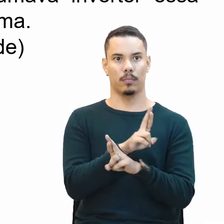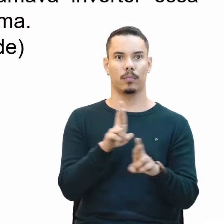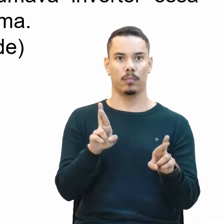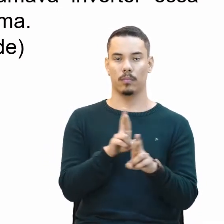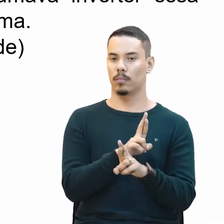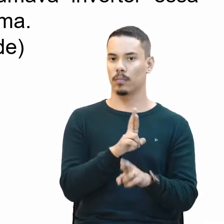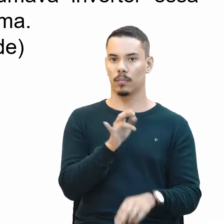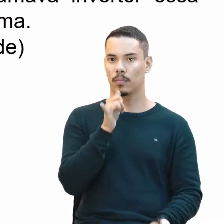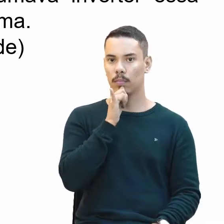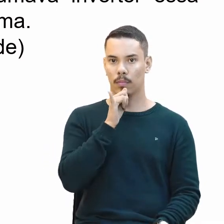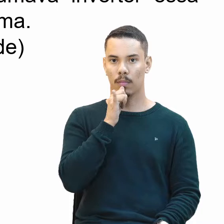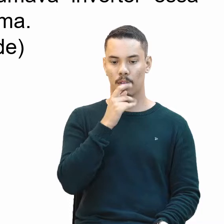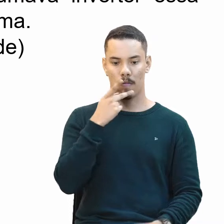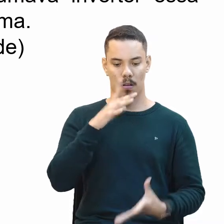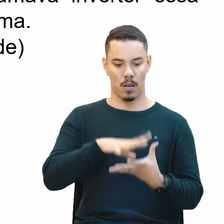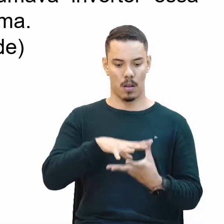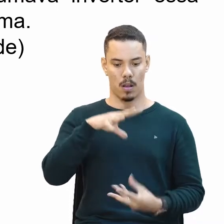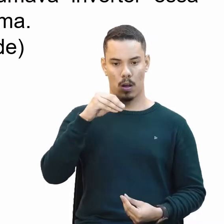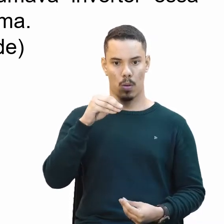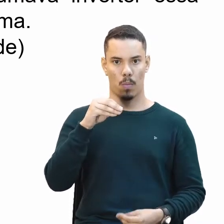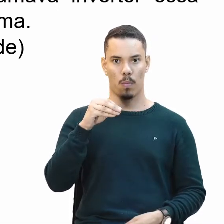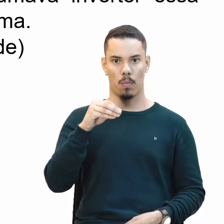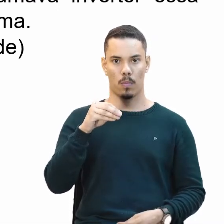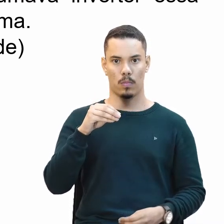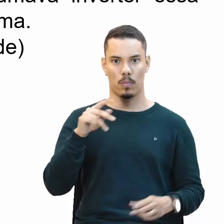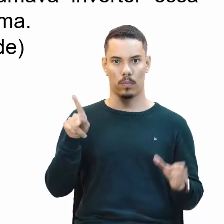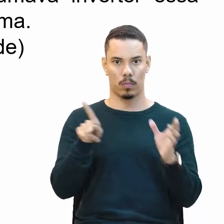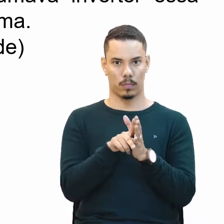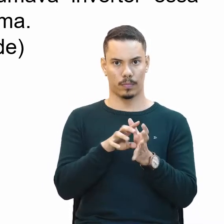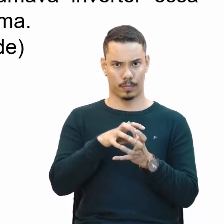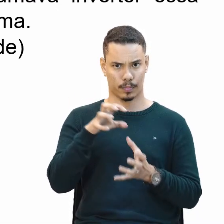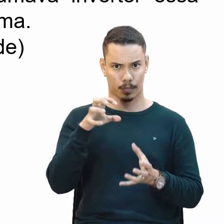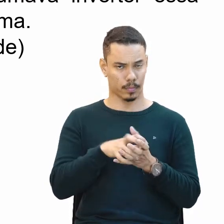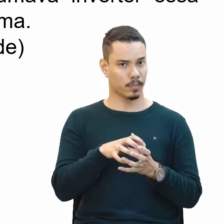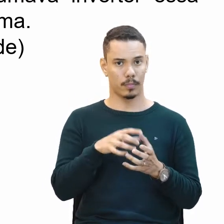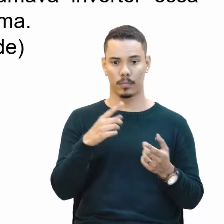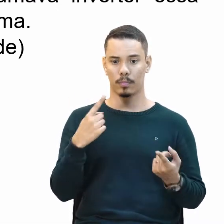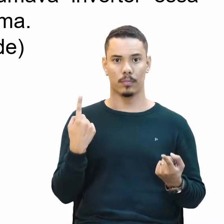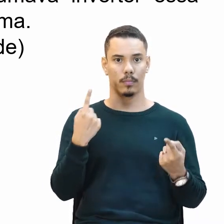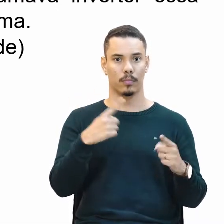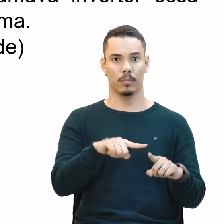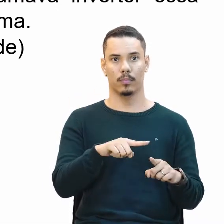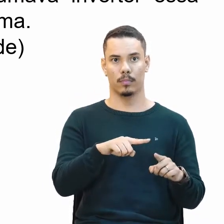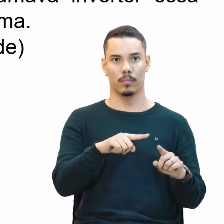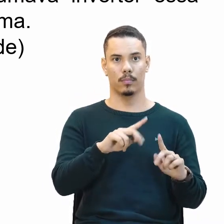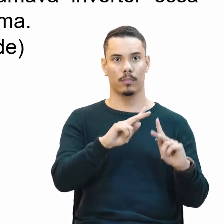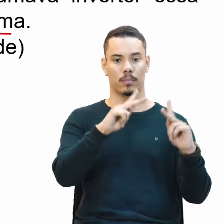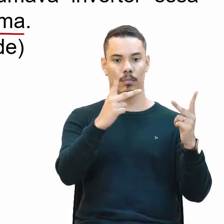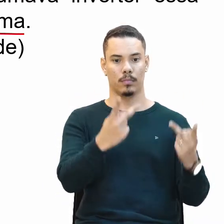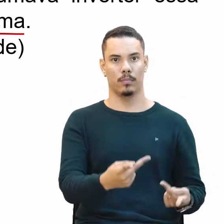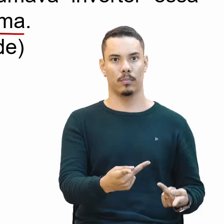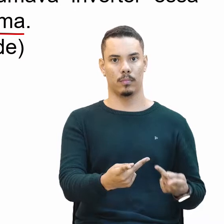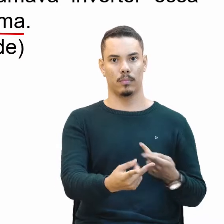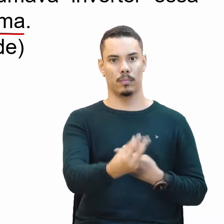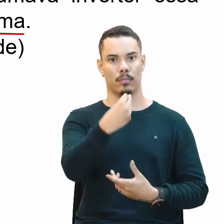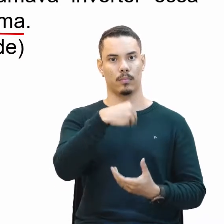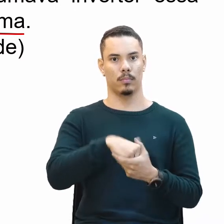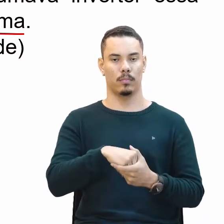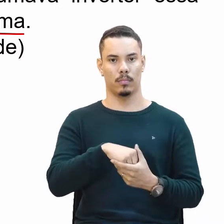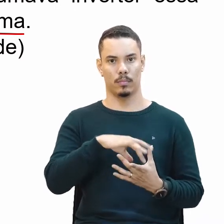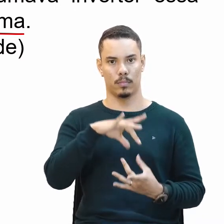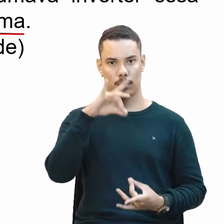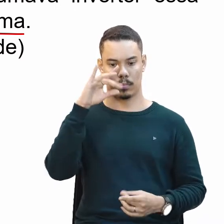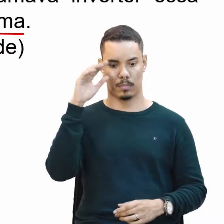invés da alma reinar sobre o corpo reinava sobre a alma, fazendo o corpo assumir o governo da